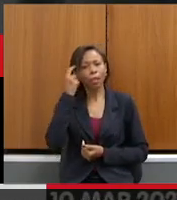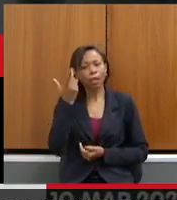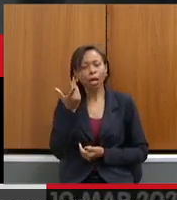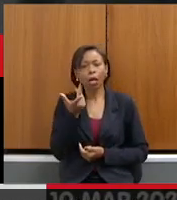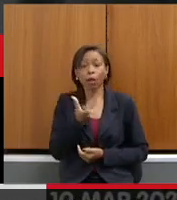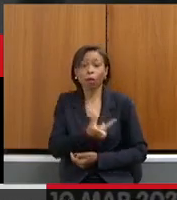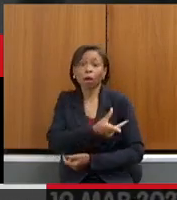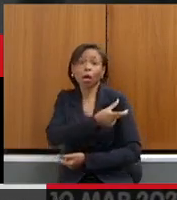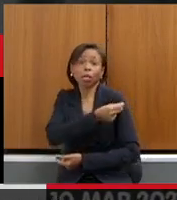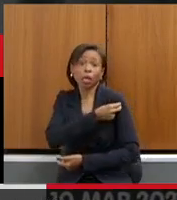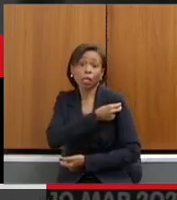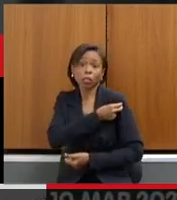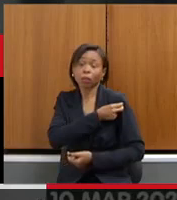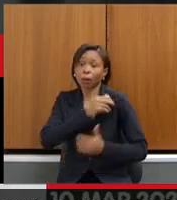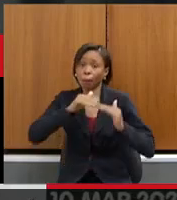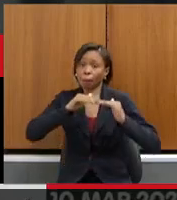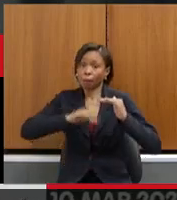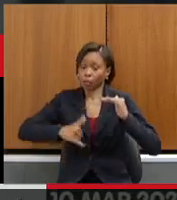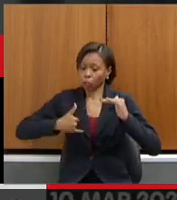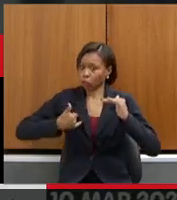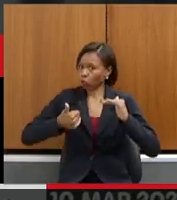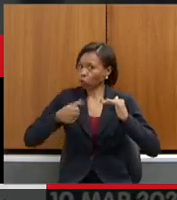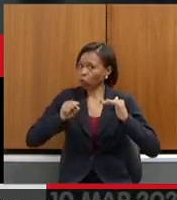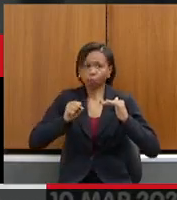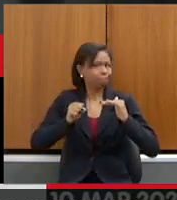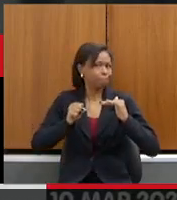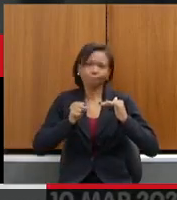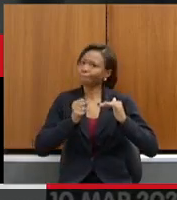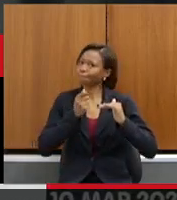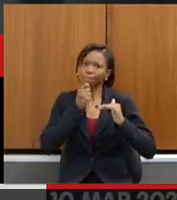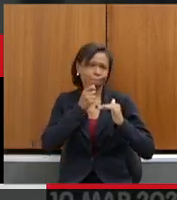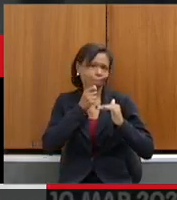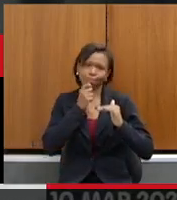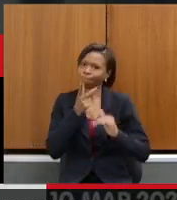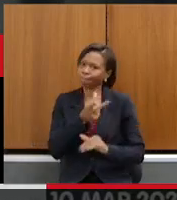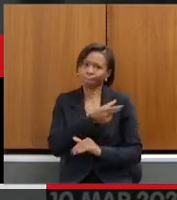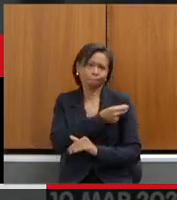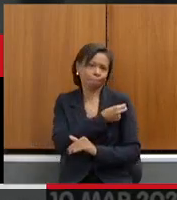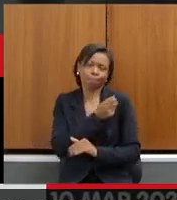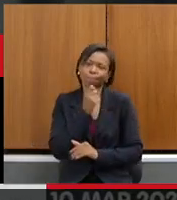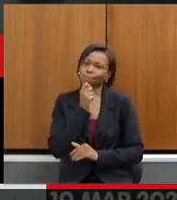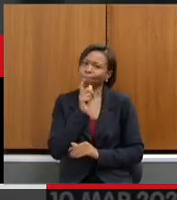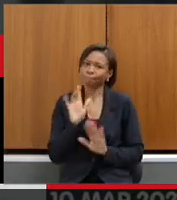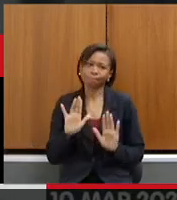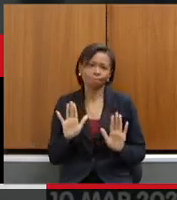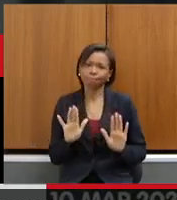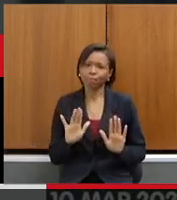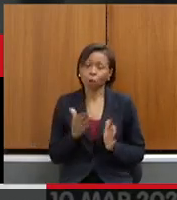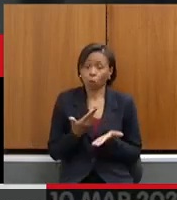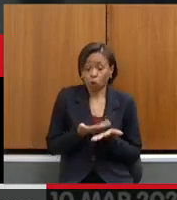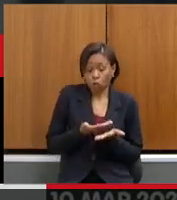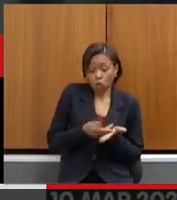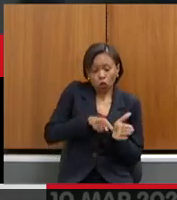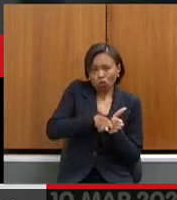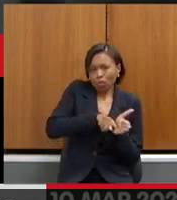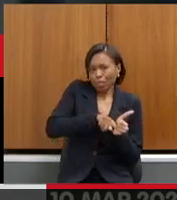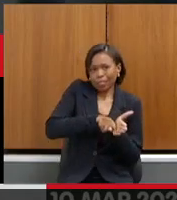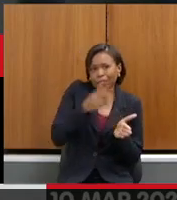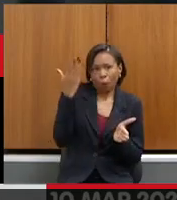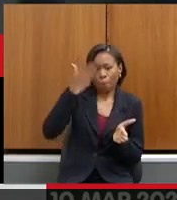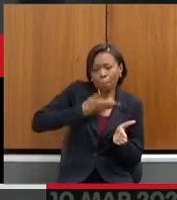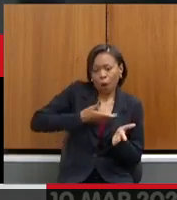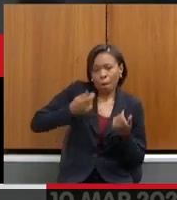indicado ainda vacinação para menores de 18 anos isso não tem a indicação no sentido de não haver estudos e a gente não poder